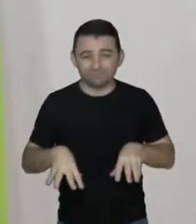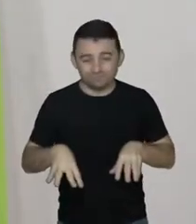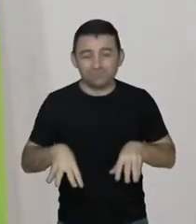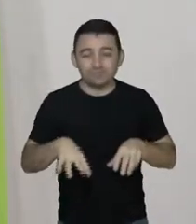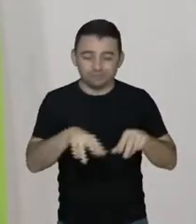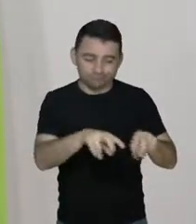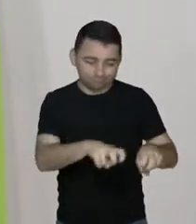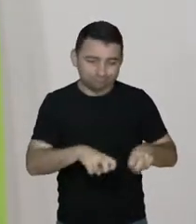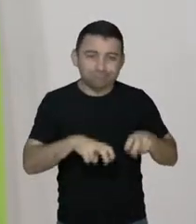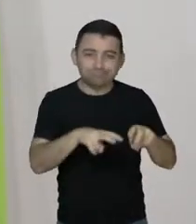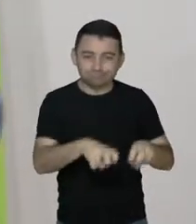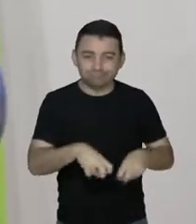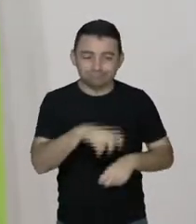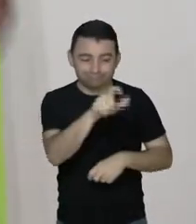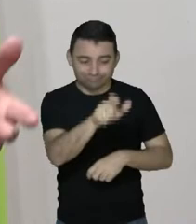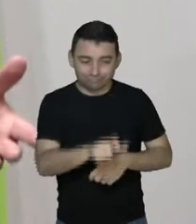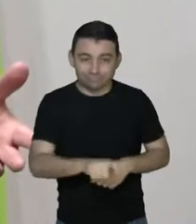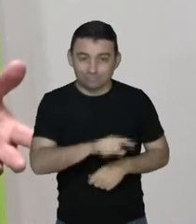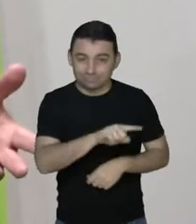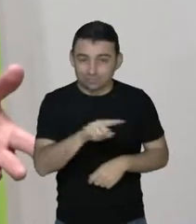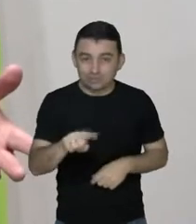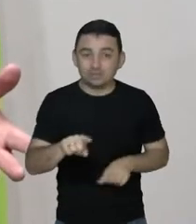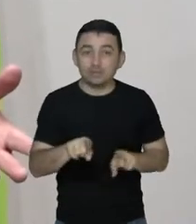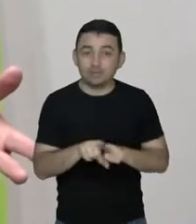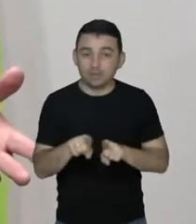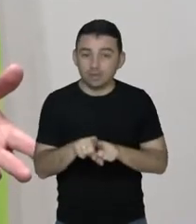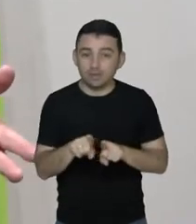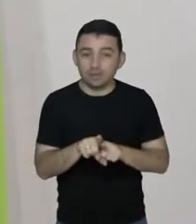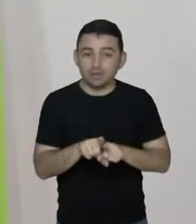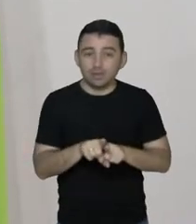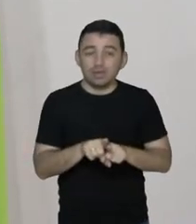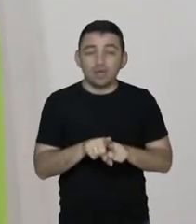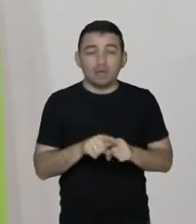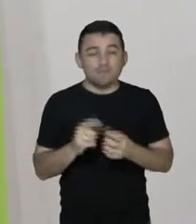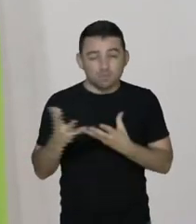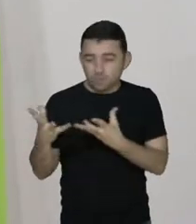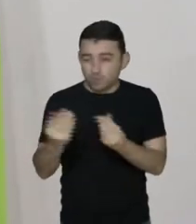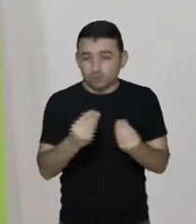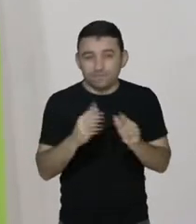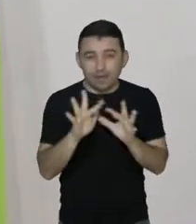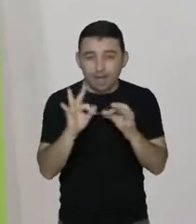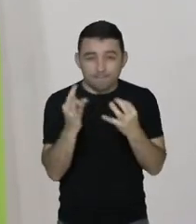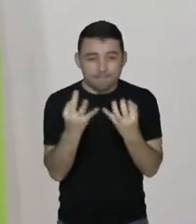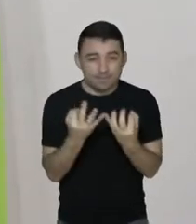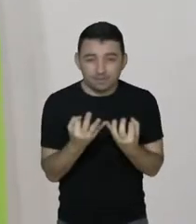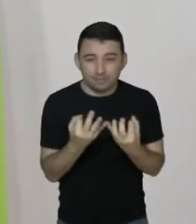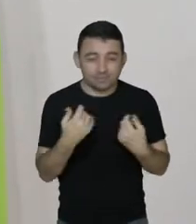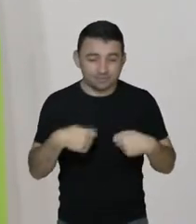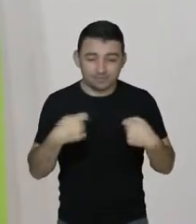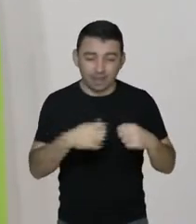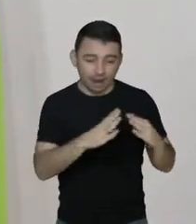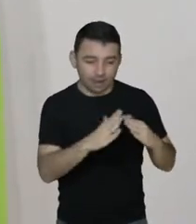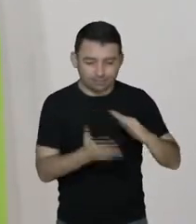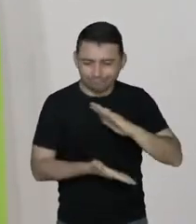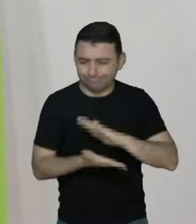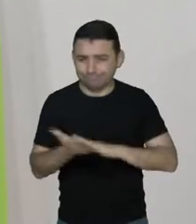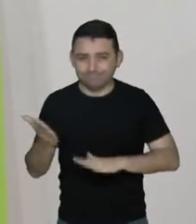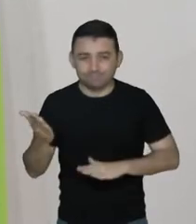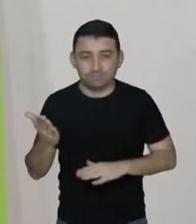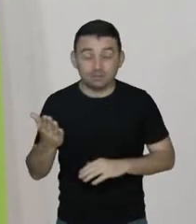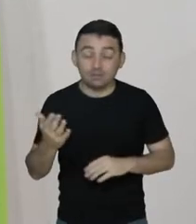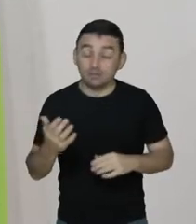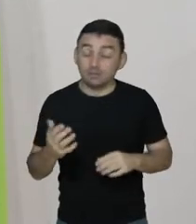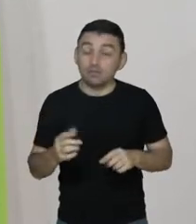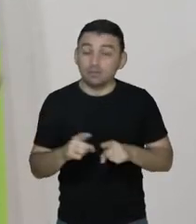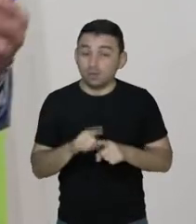agricultores que tirou muitas famílias de suas casas e que da mesma forma como o governo do